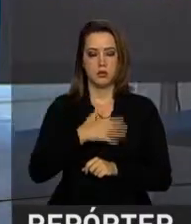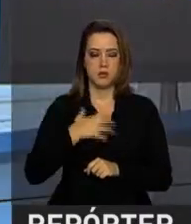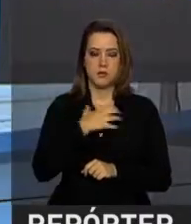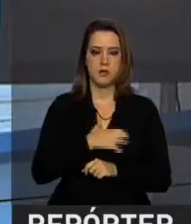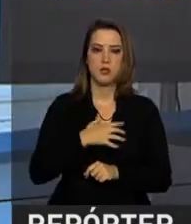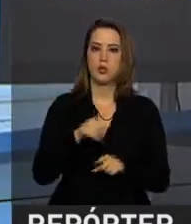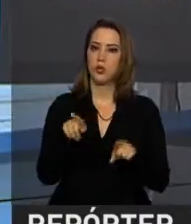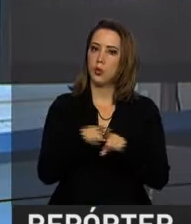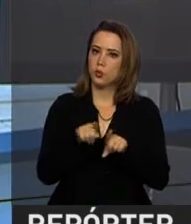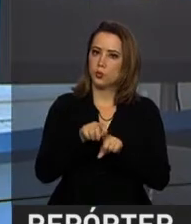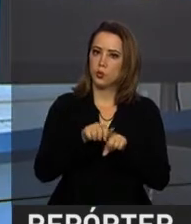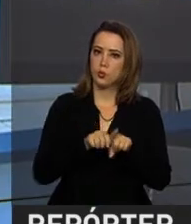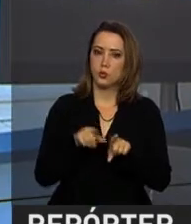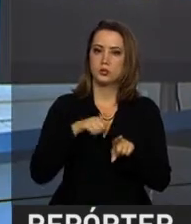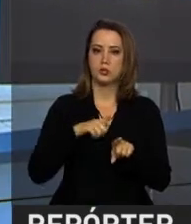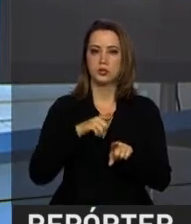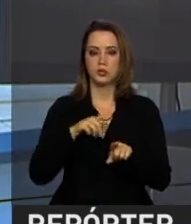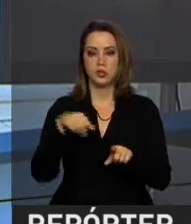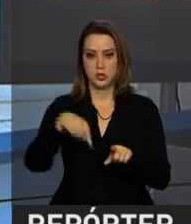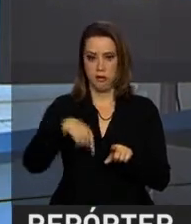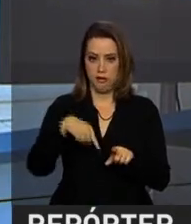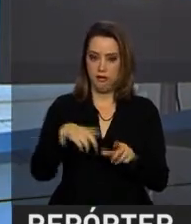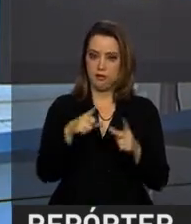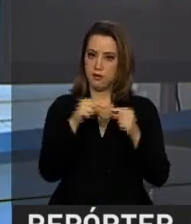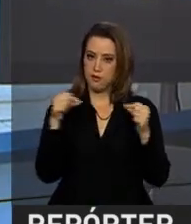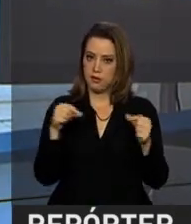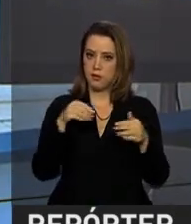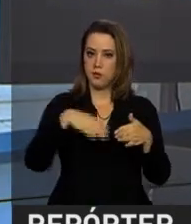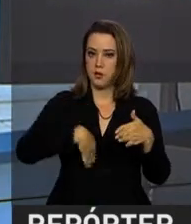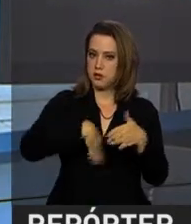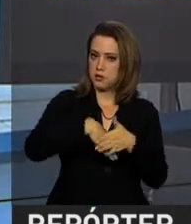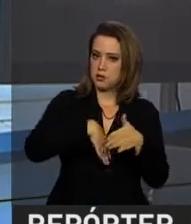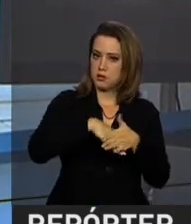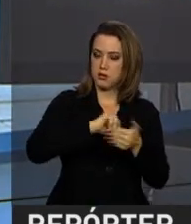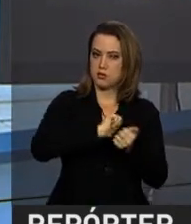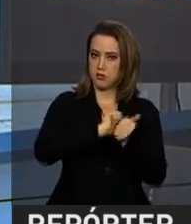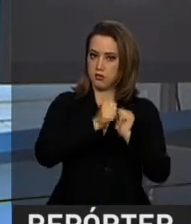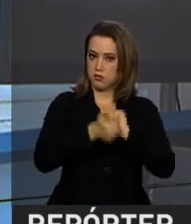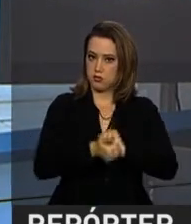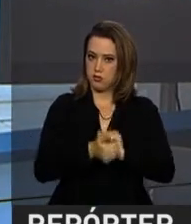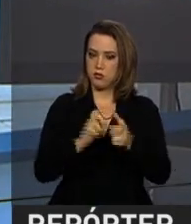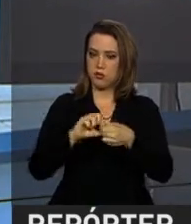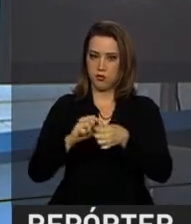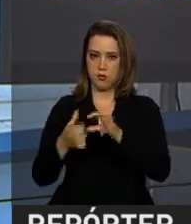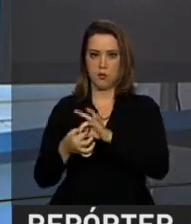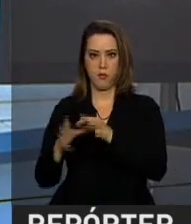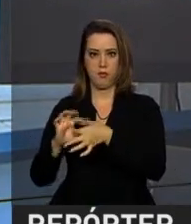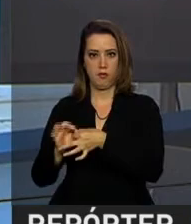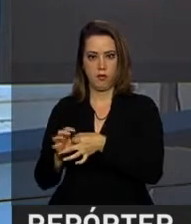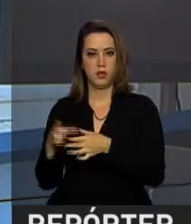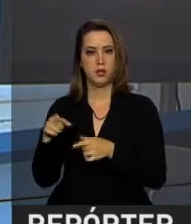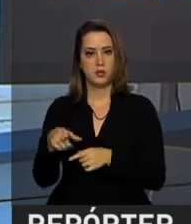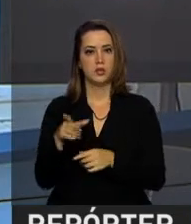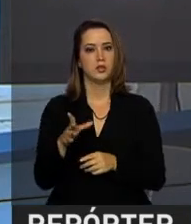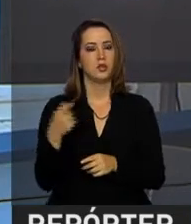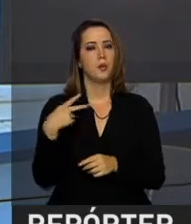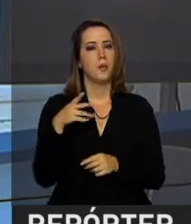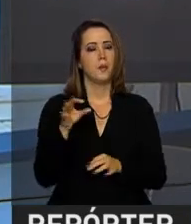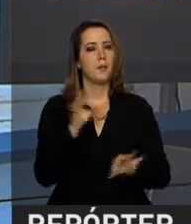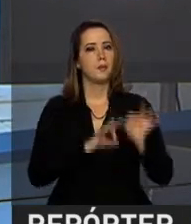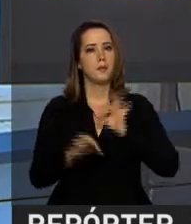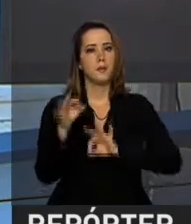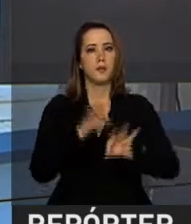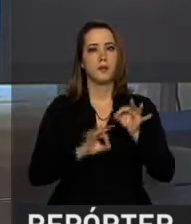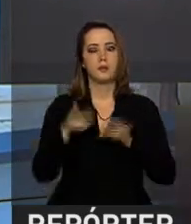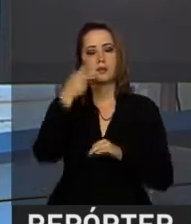será palco do futebol olímpico pensando na segurança o comando militar do planalto prepara os agentes para o caso